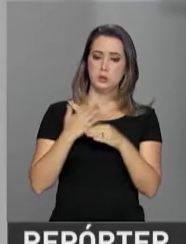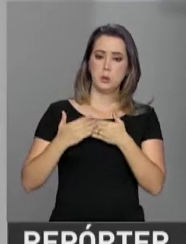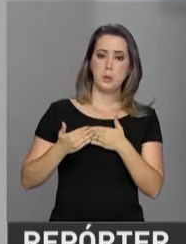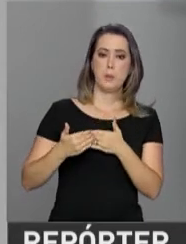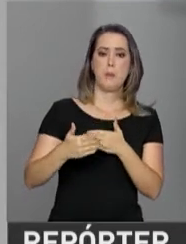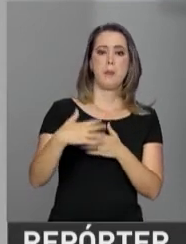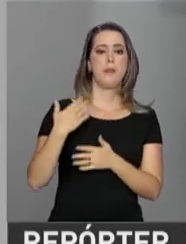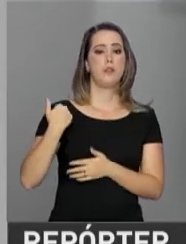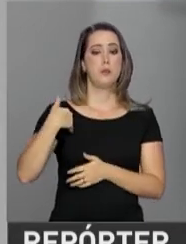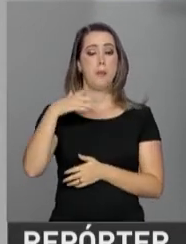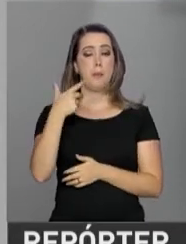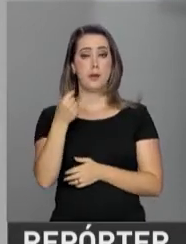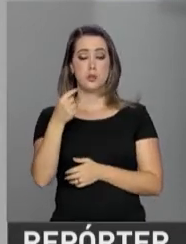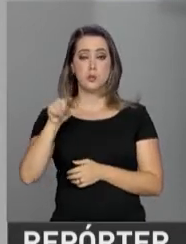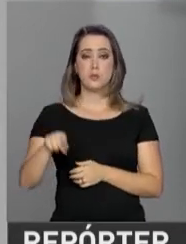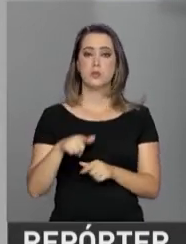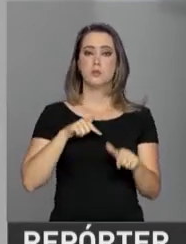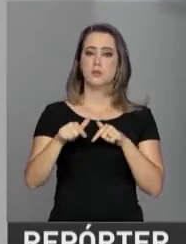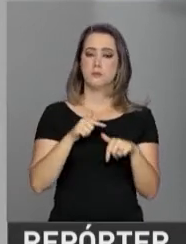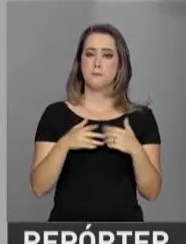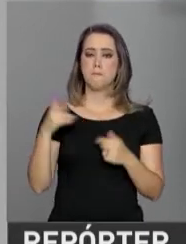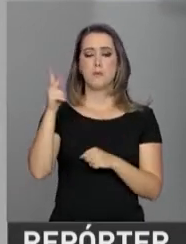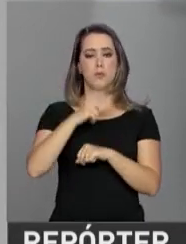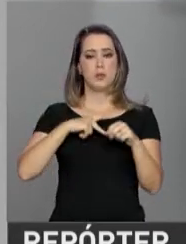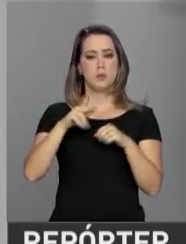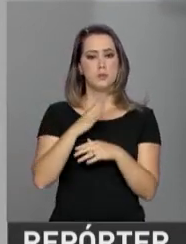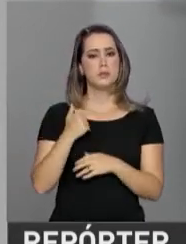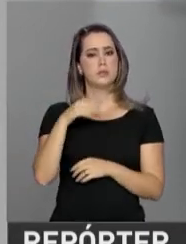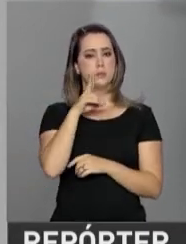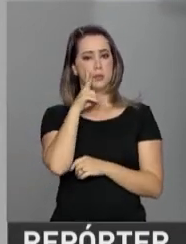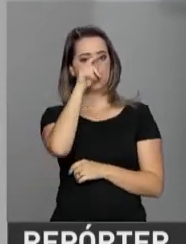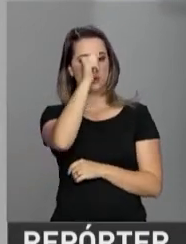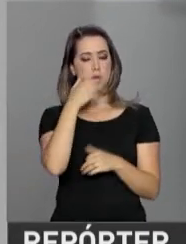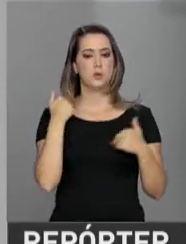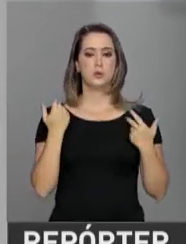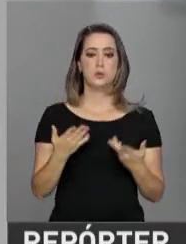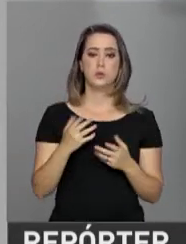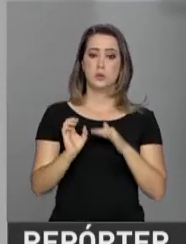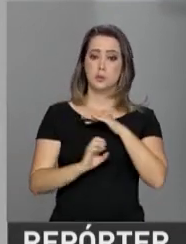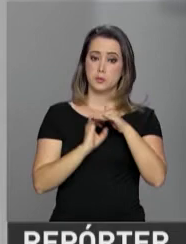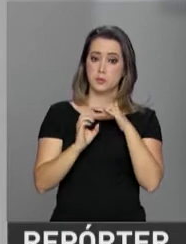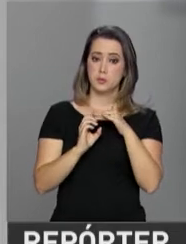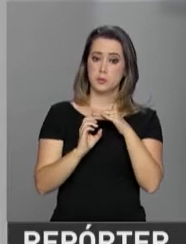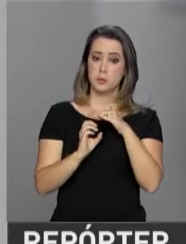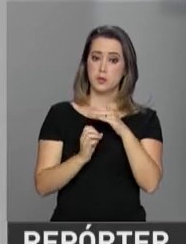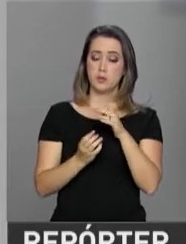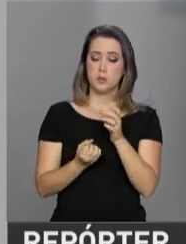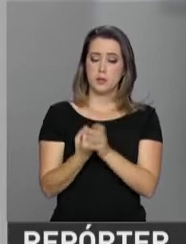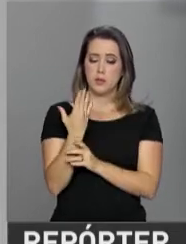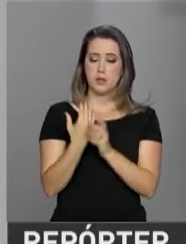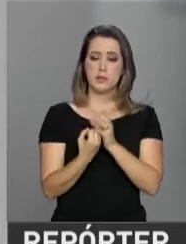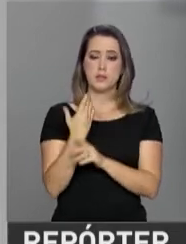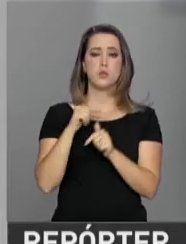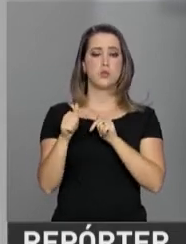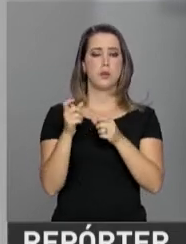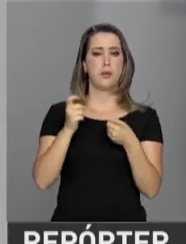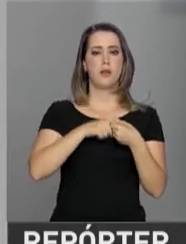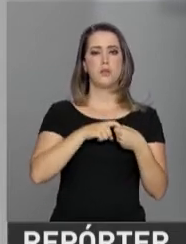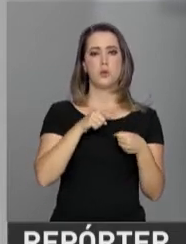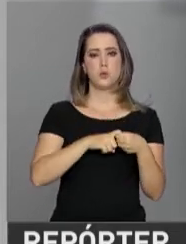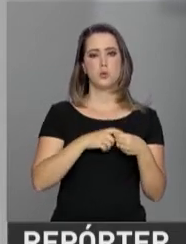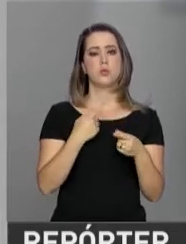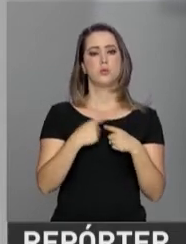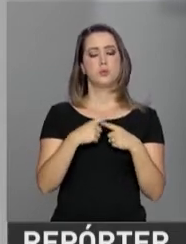200 mil empregos e que o país está mais forte os empregados os empregos voltaram fruto da política